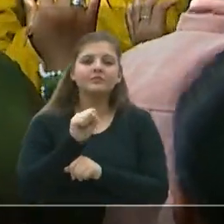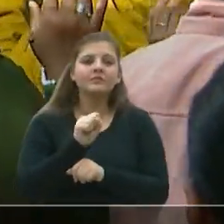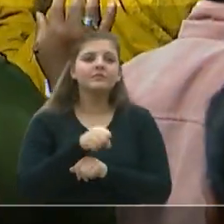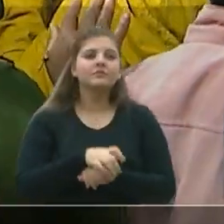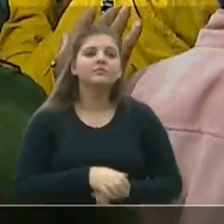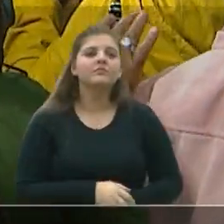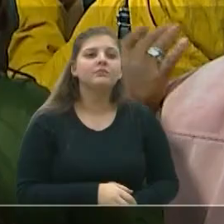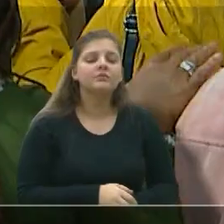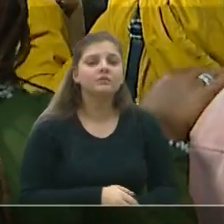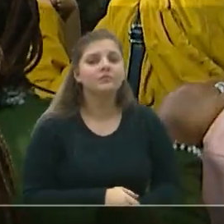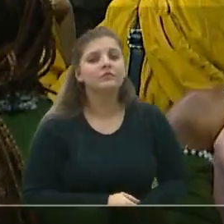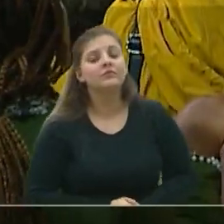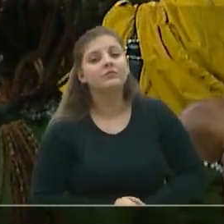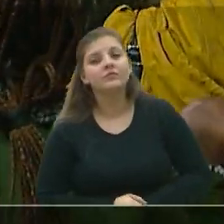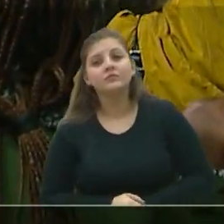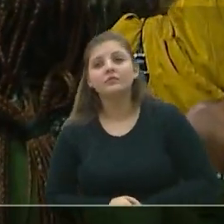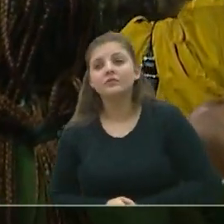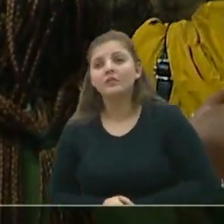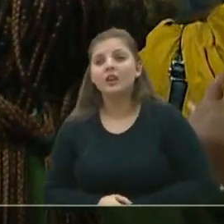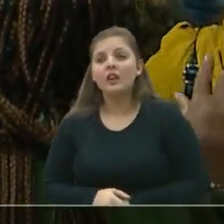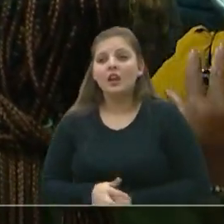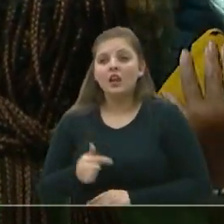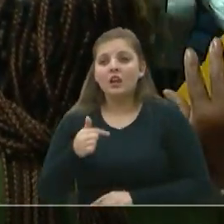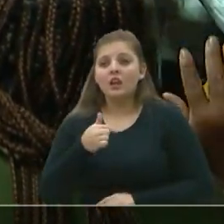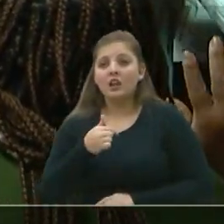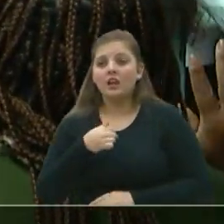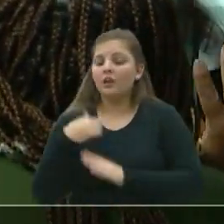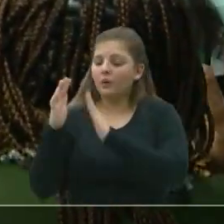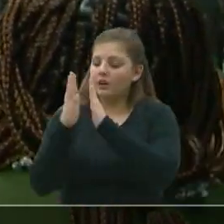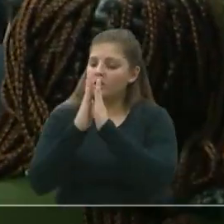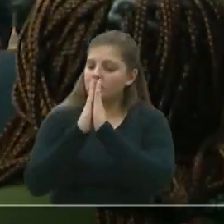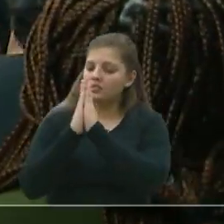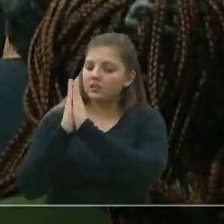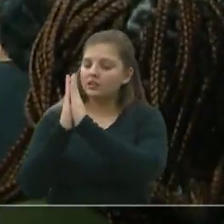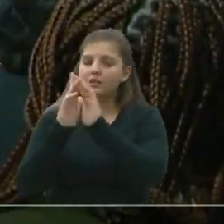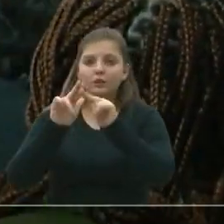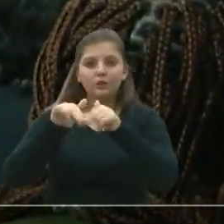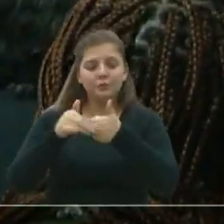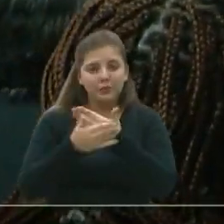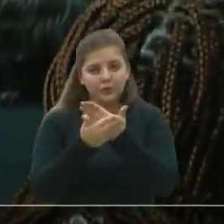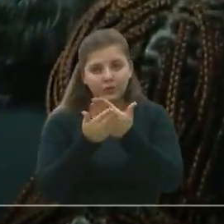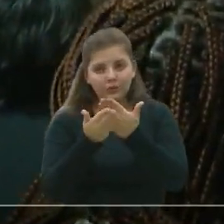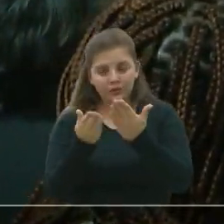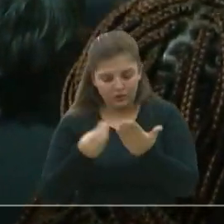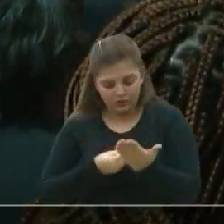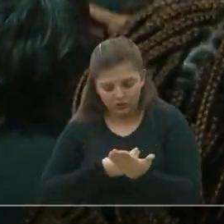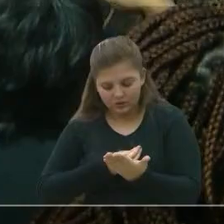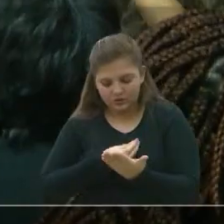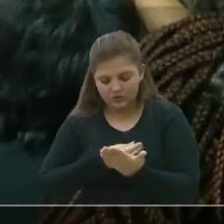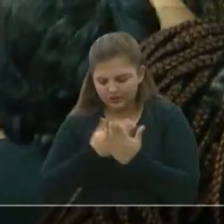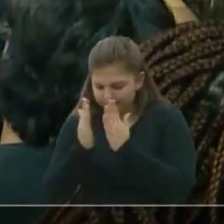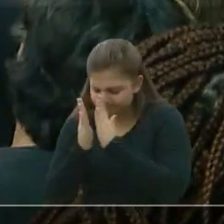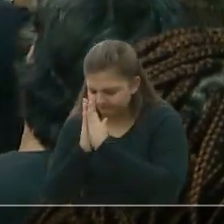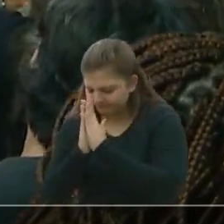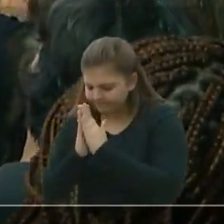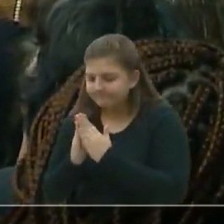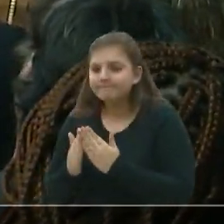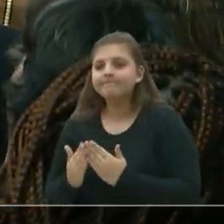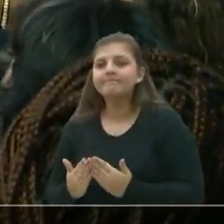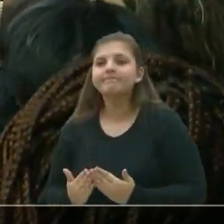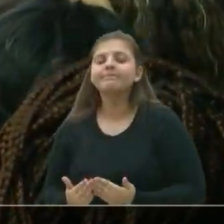rezando, estou rezando, canta. Estou rezando por